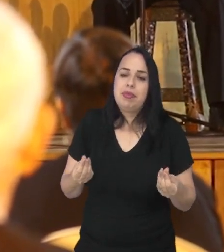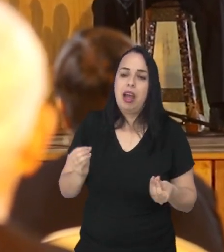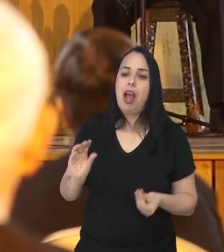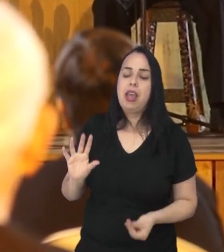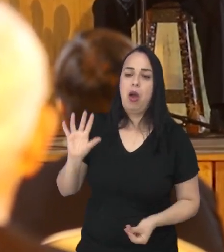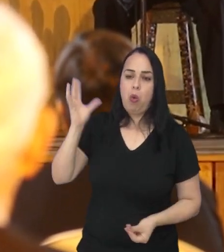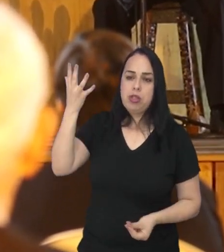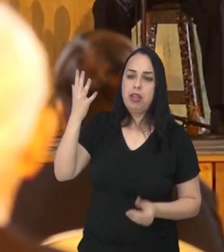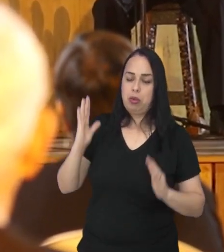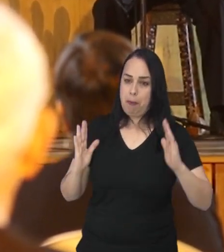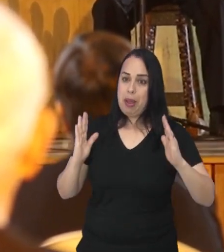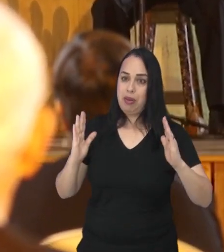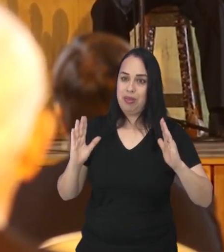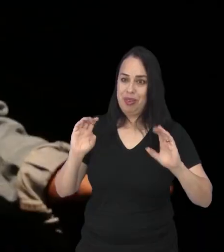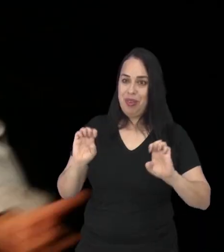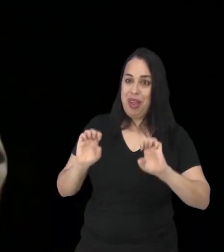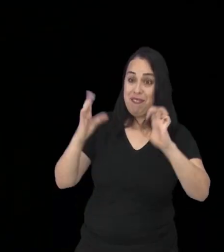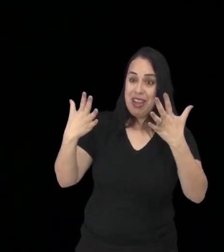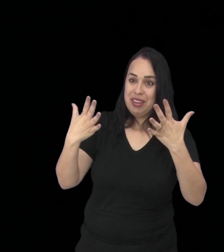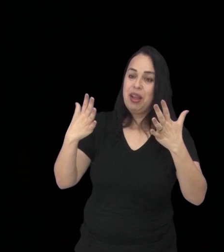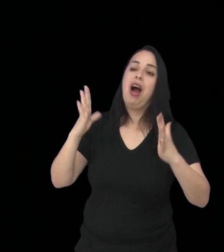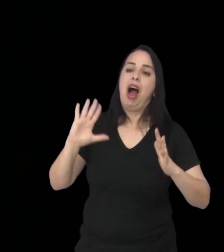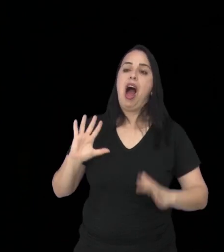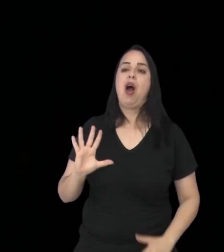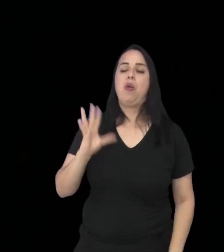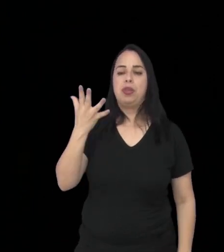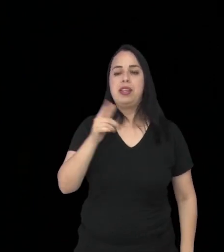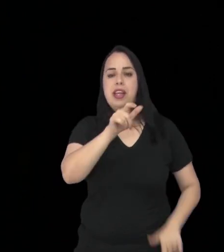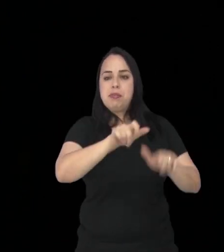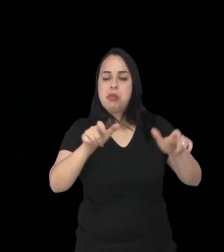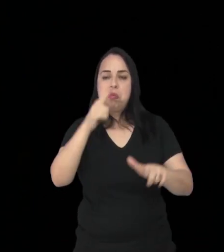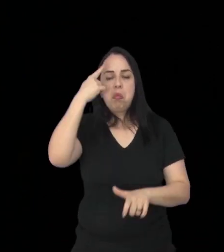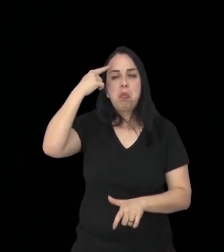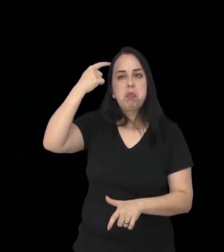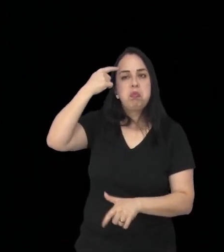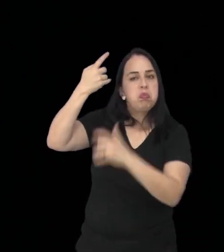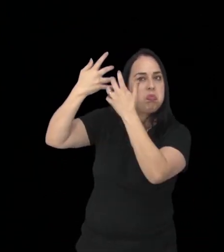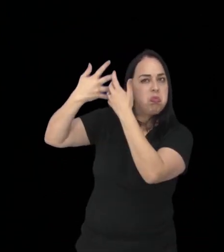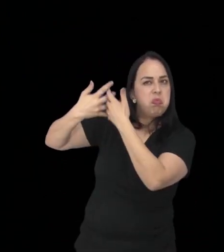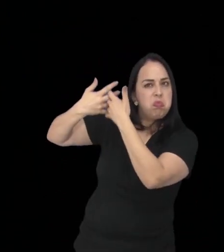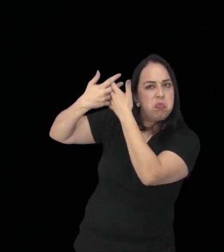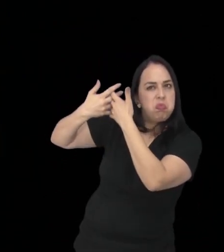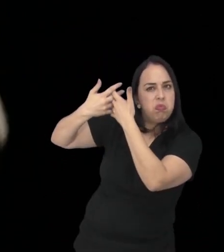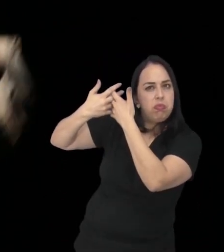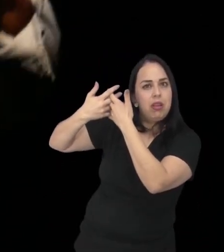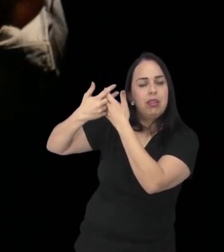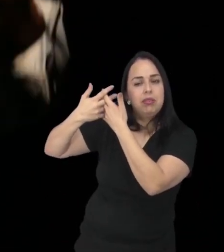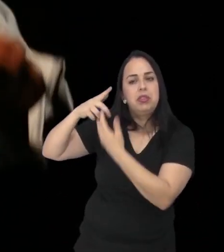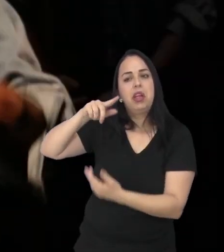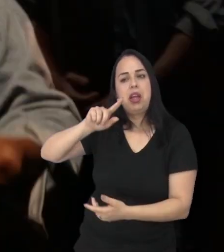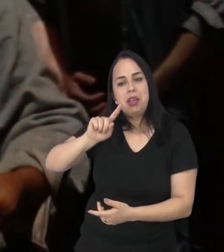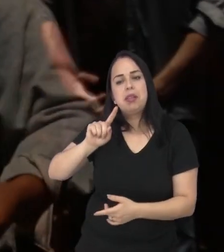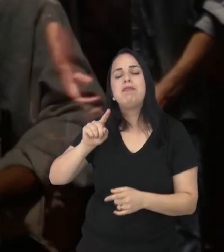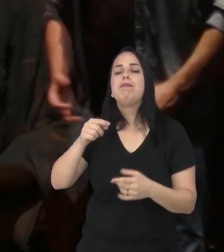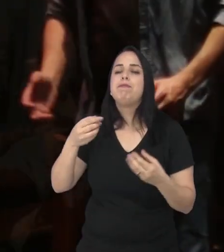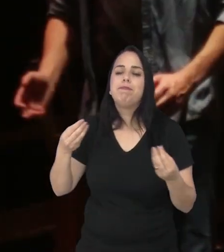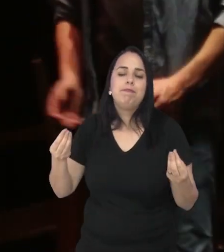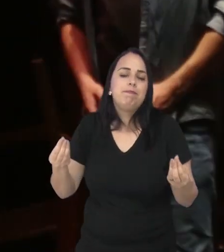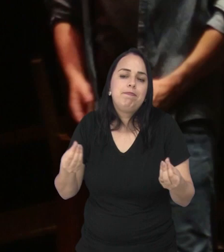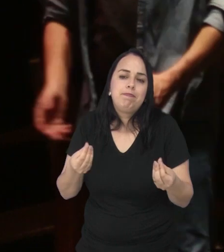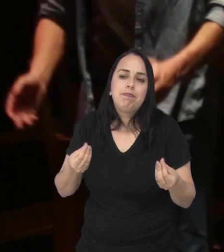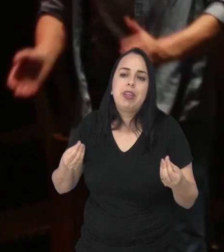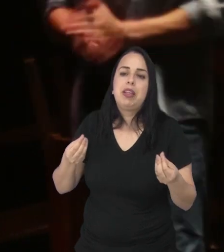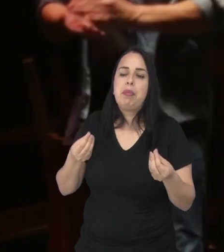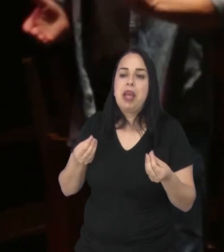E isso aconteceu dentro do festival, e dentro desse universo, para além da reflexão, tem esse